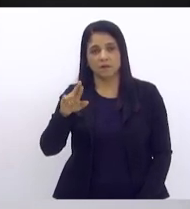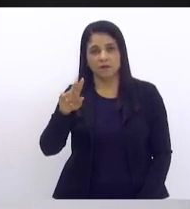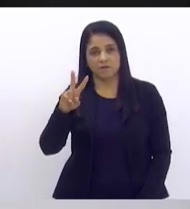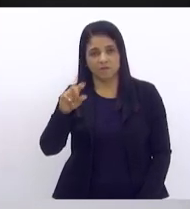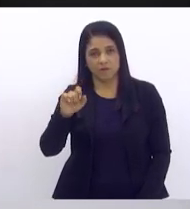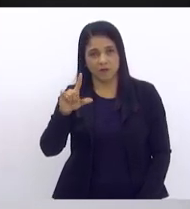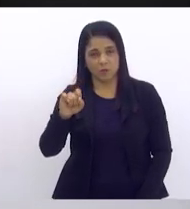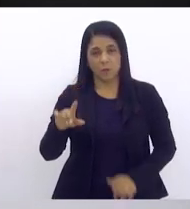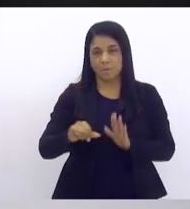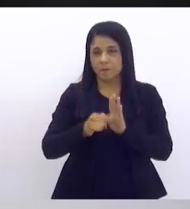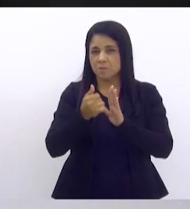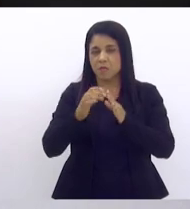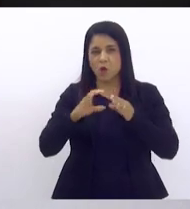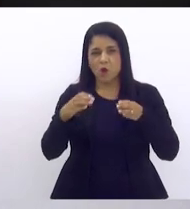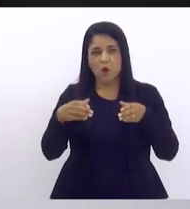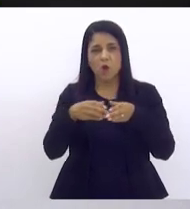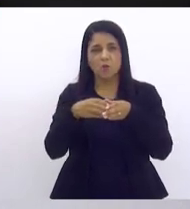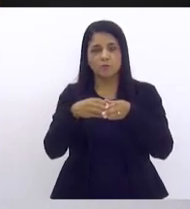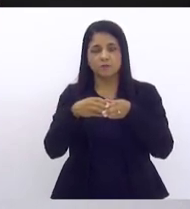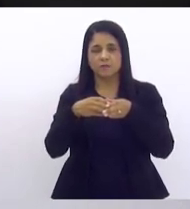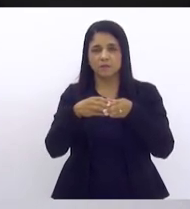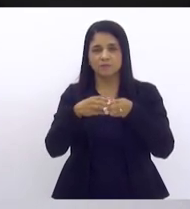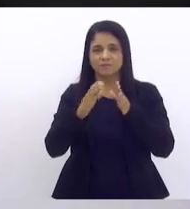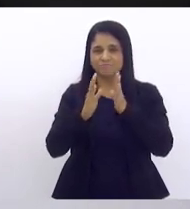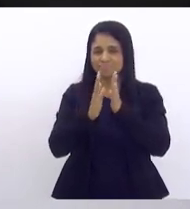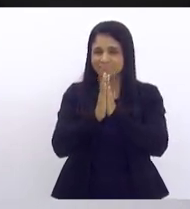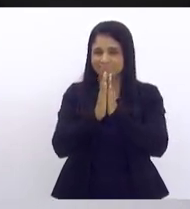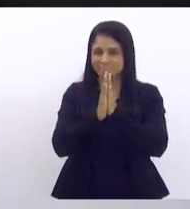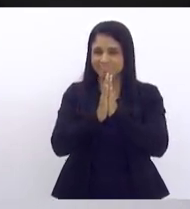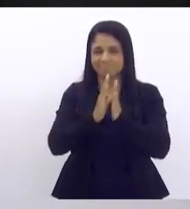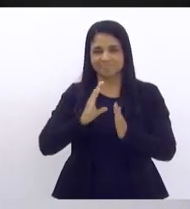primeira, uma das primeiras comunidades da renovação carismática no Brasil.